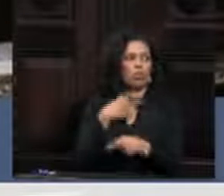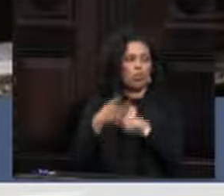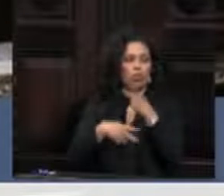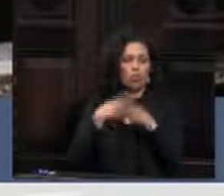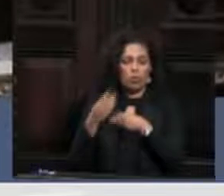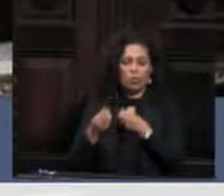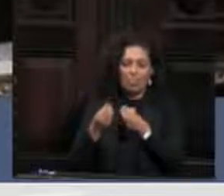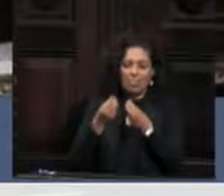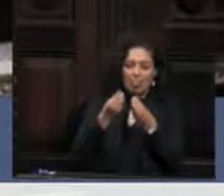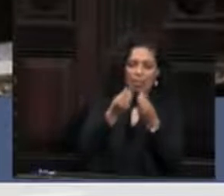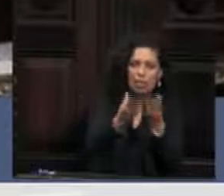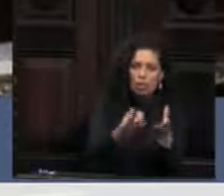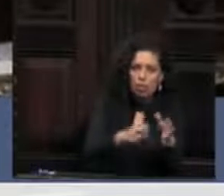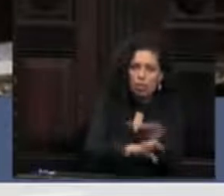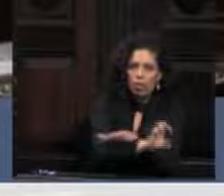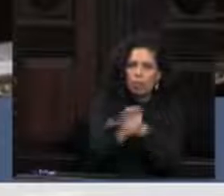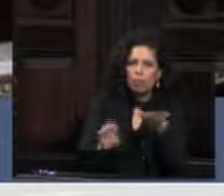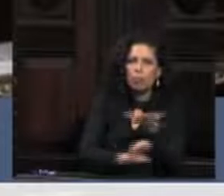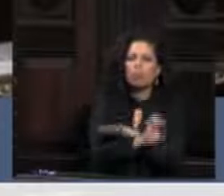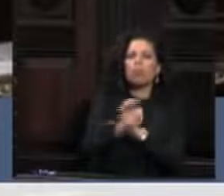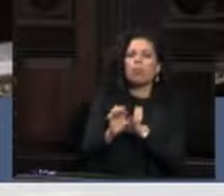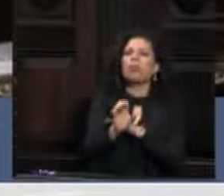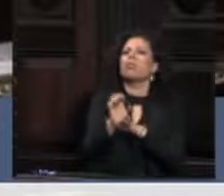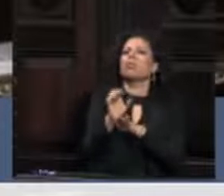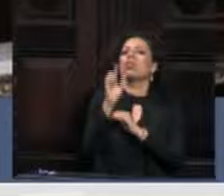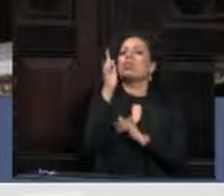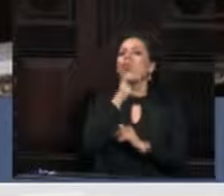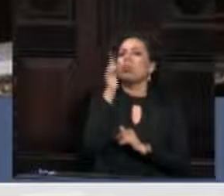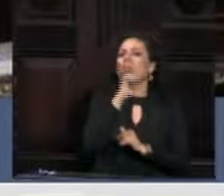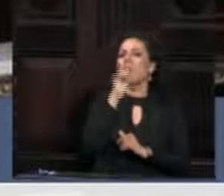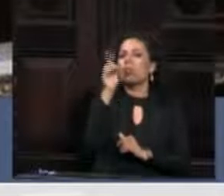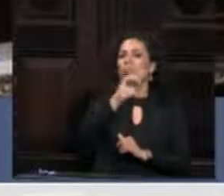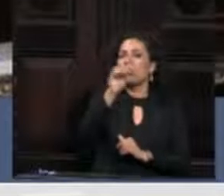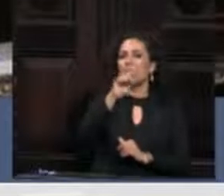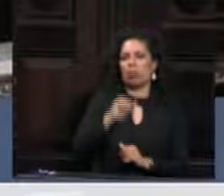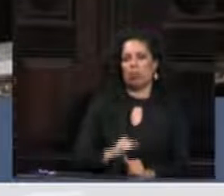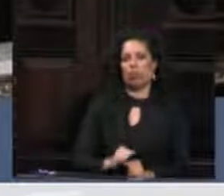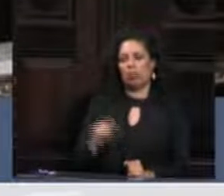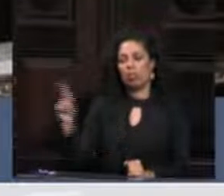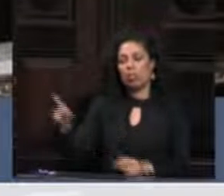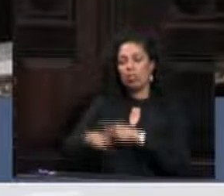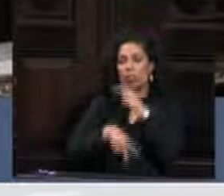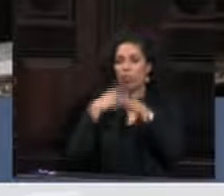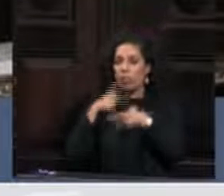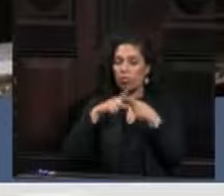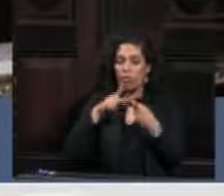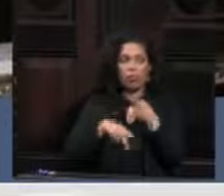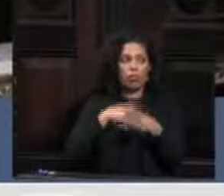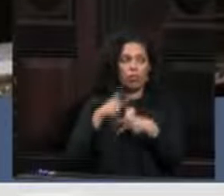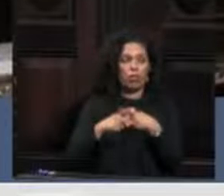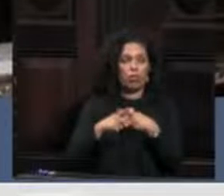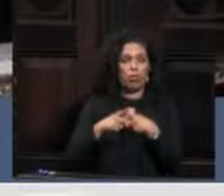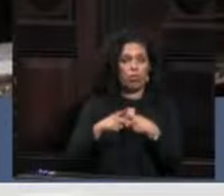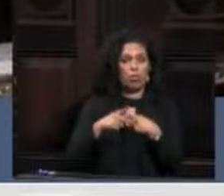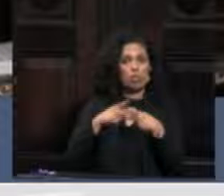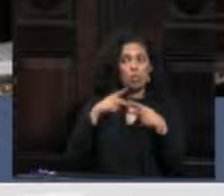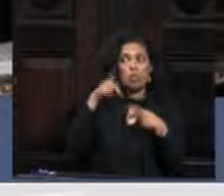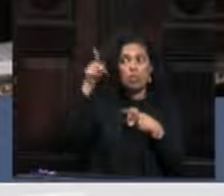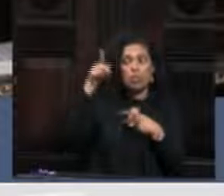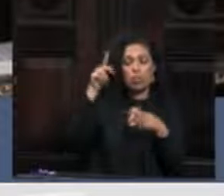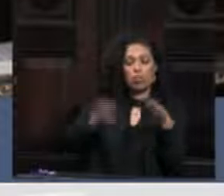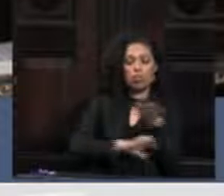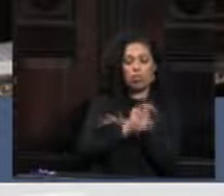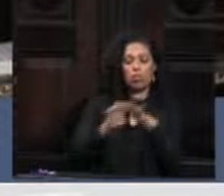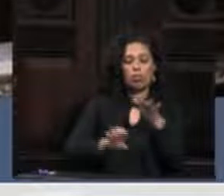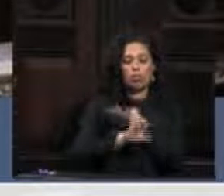como garantia do pagamento do empréstimo, não, assumindo o compromisso de privatizar a SEDAI,